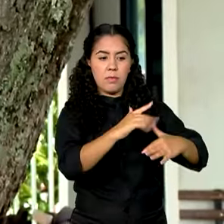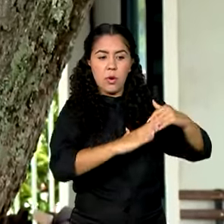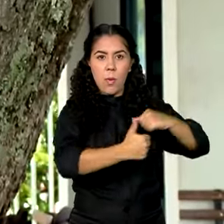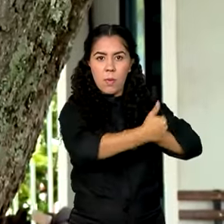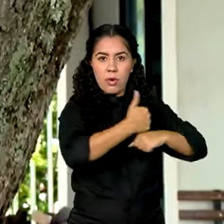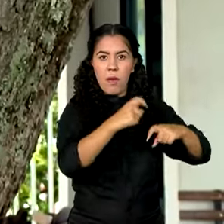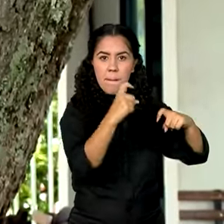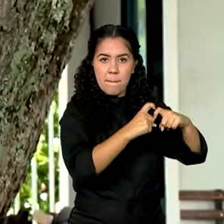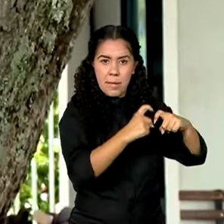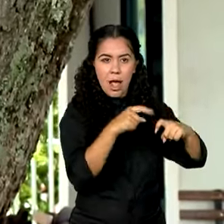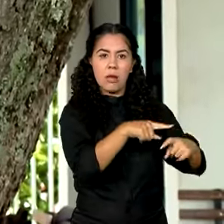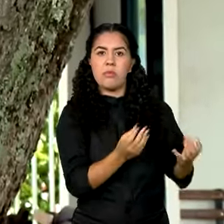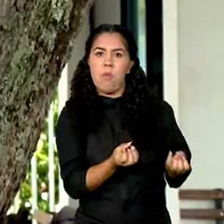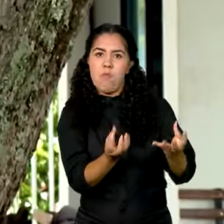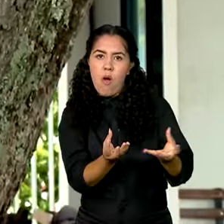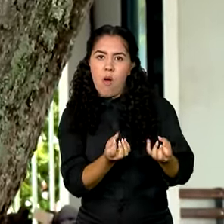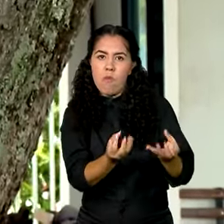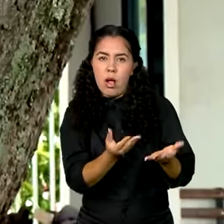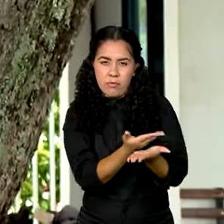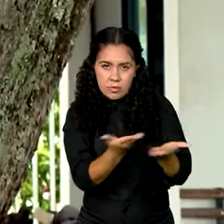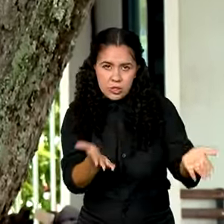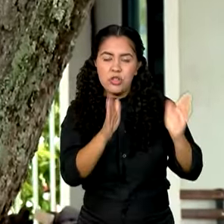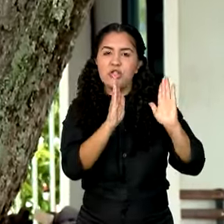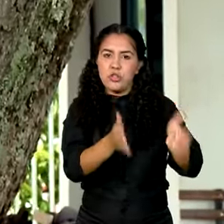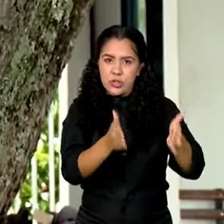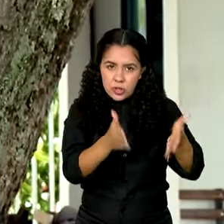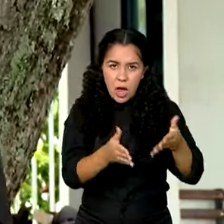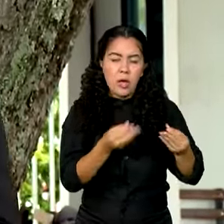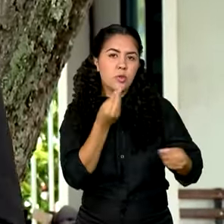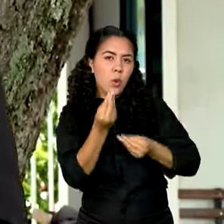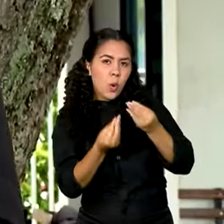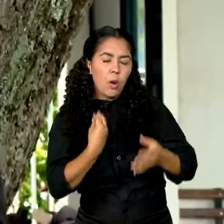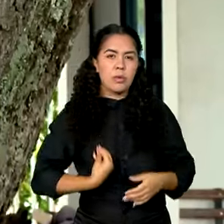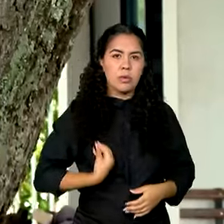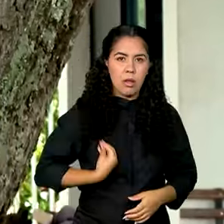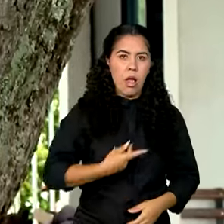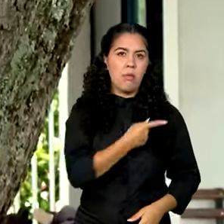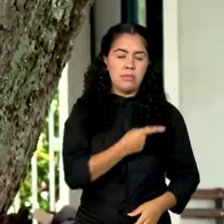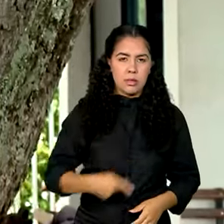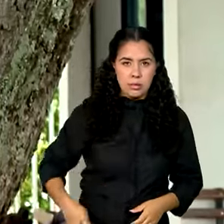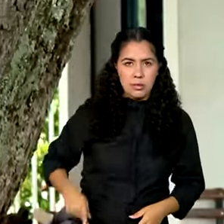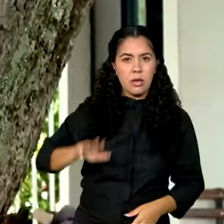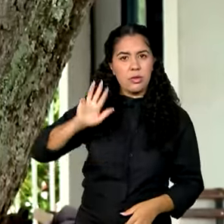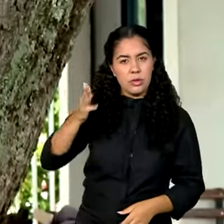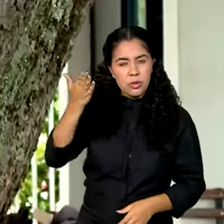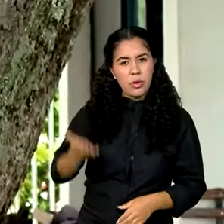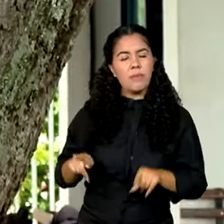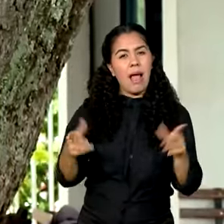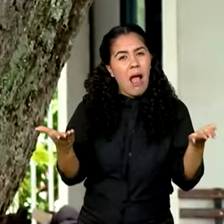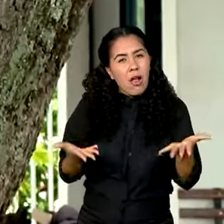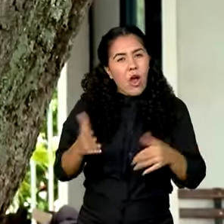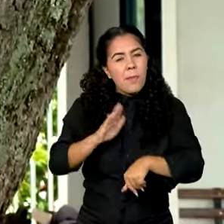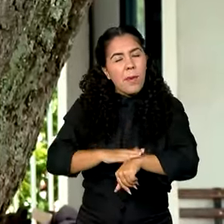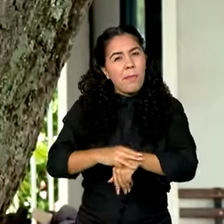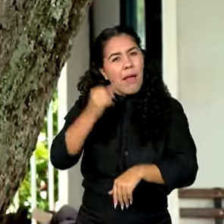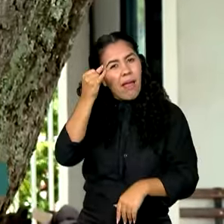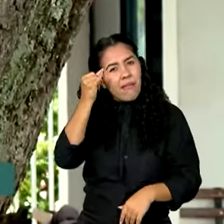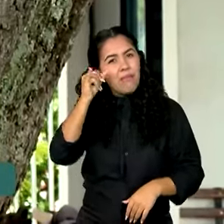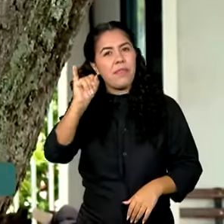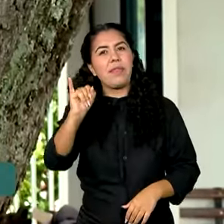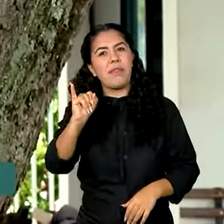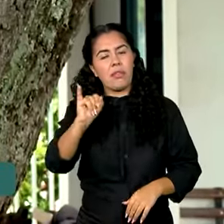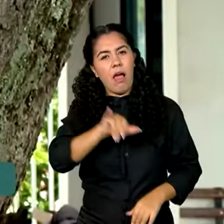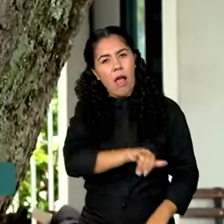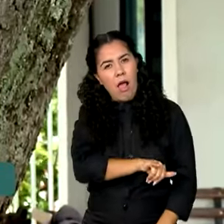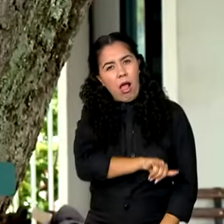vocês informados, né, do momento de observação, da orientação médica, de evitar nesse momento uma viagem de